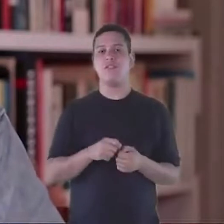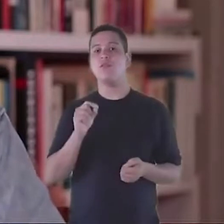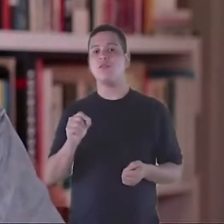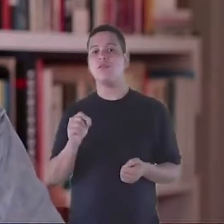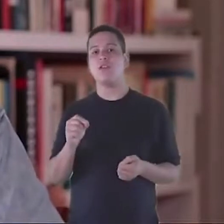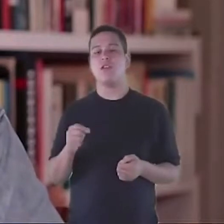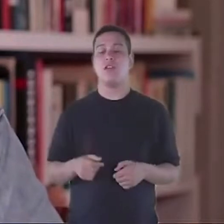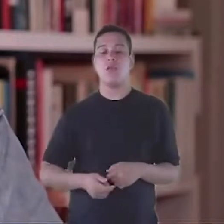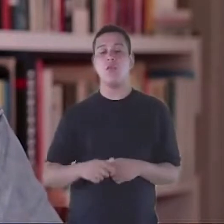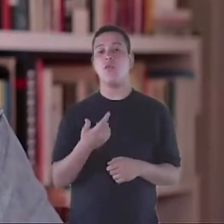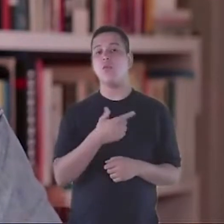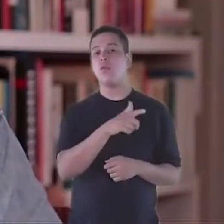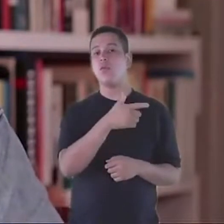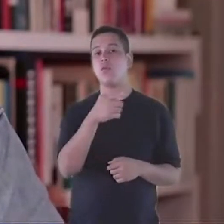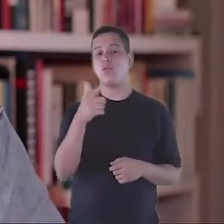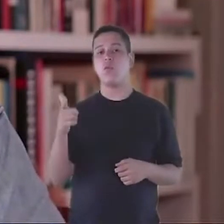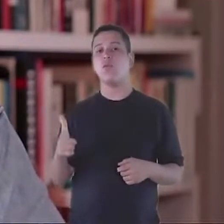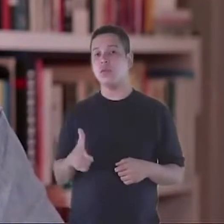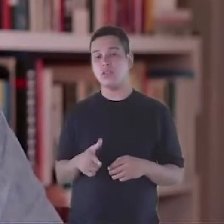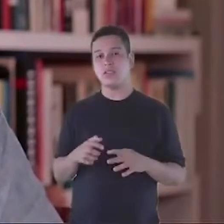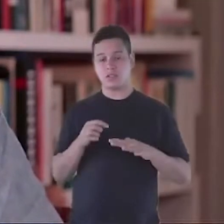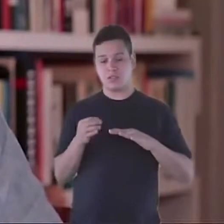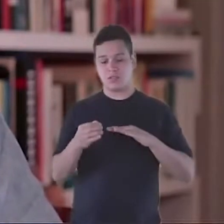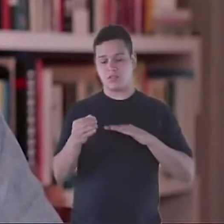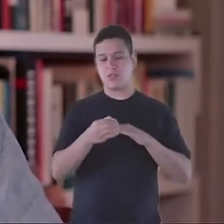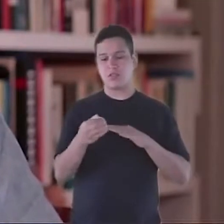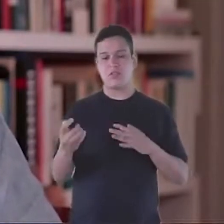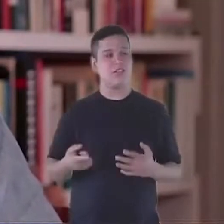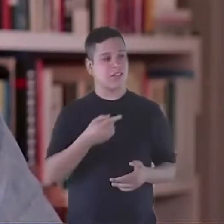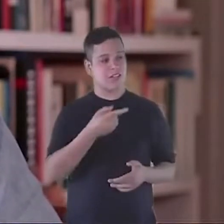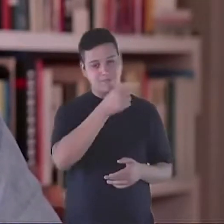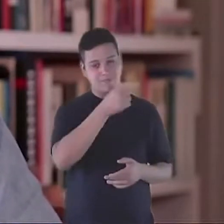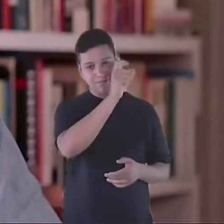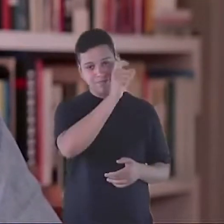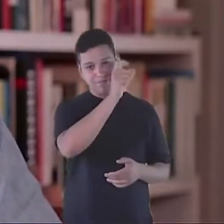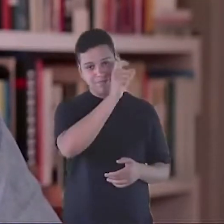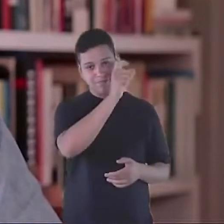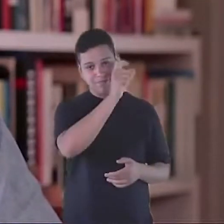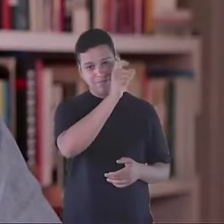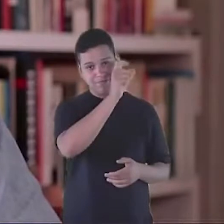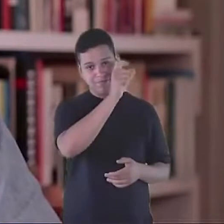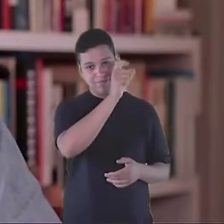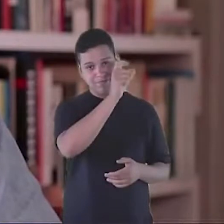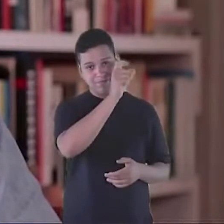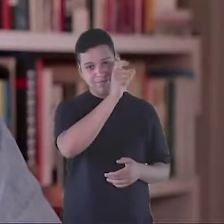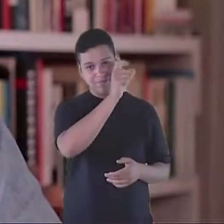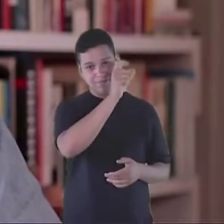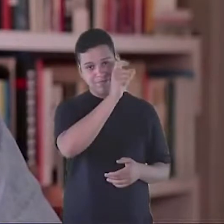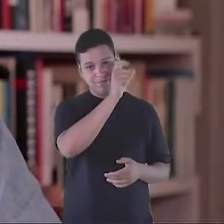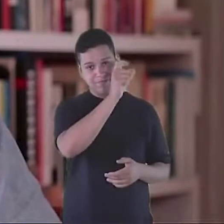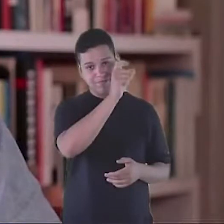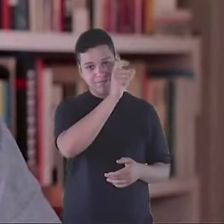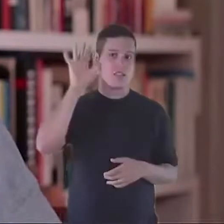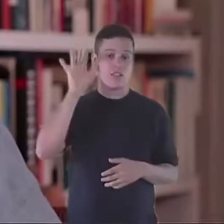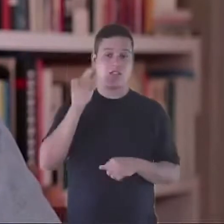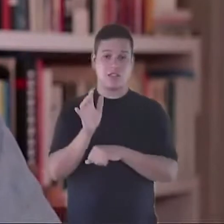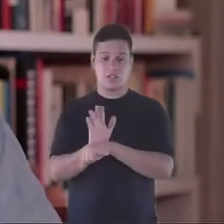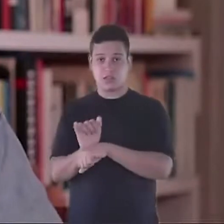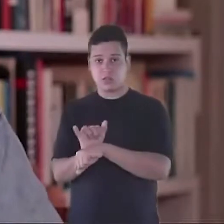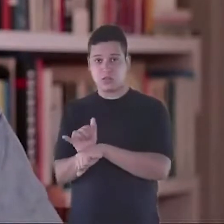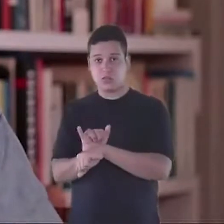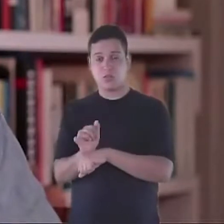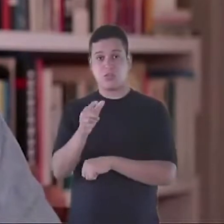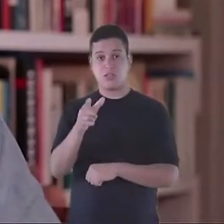redes do Fabrício Carpinejar. É desse jeito que você que está nos assistindo aí no YouTube, esse canal do YouTube tem mais